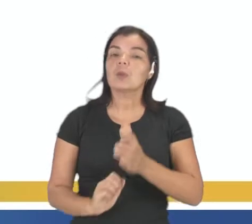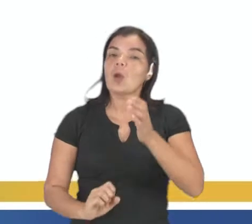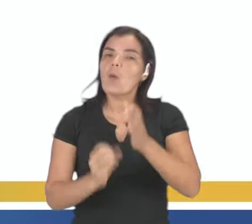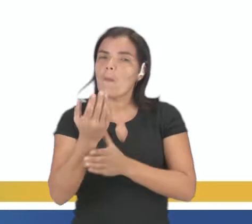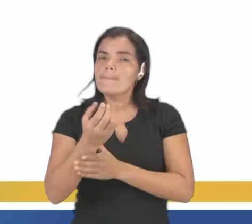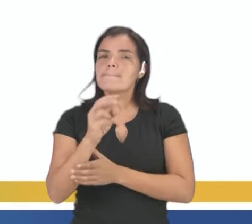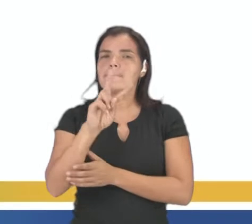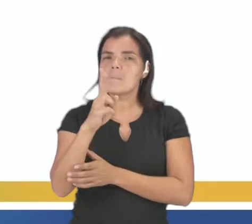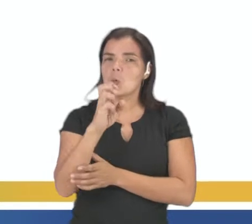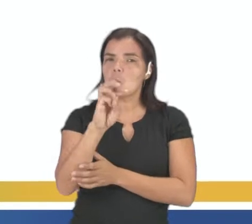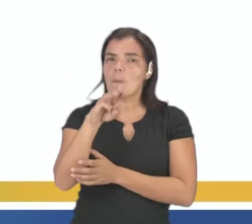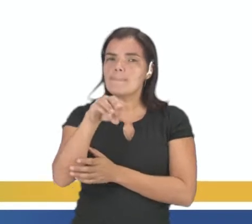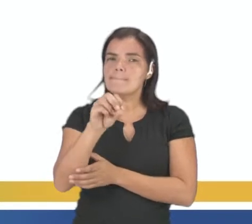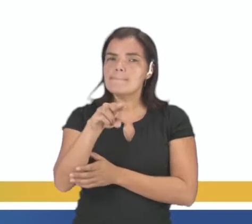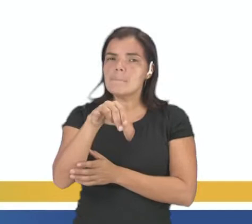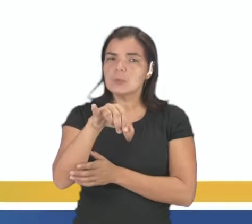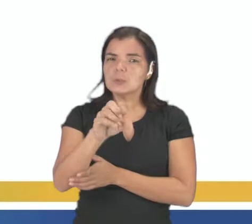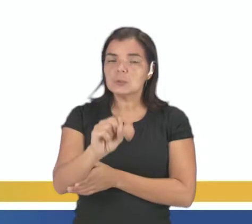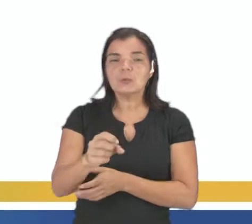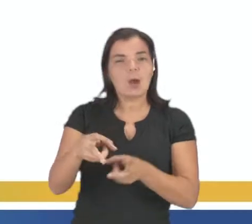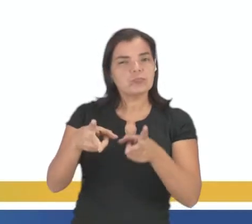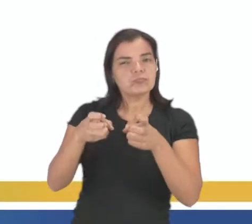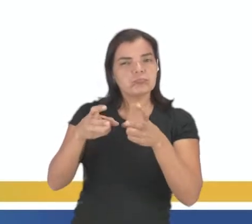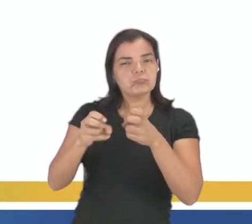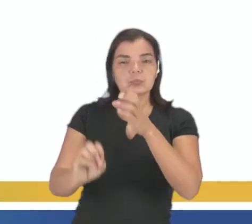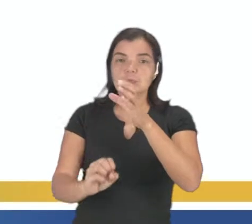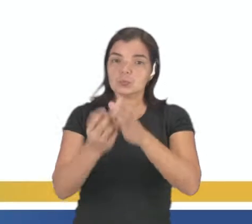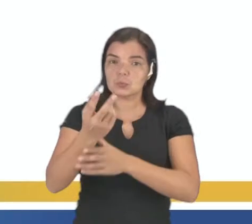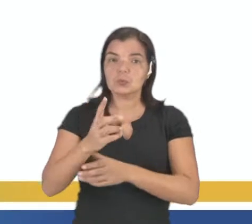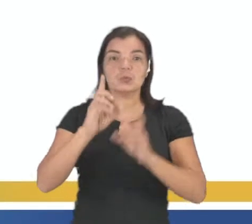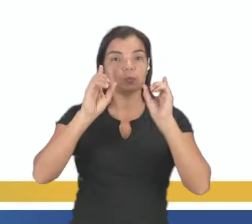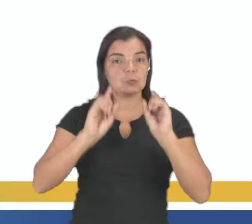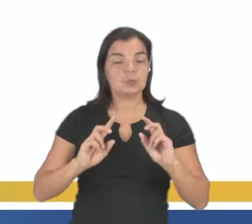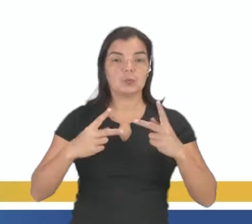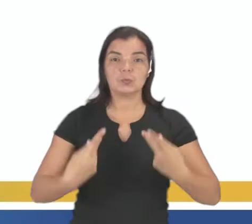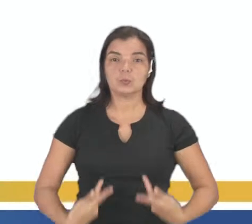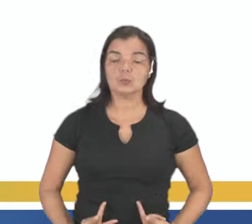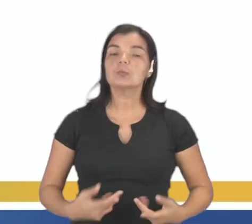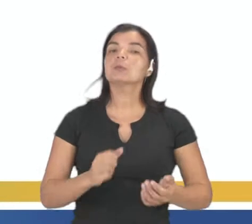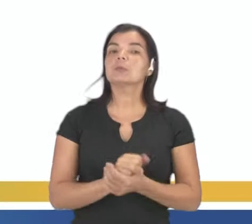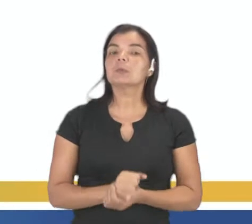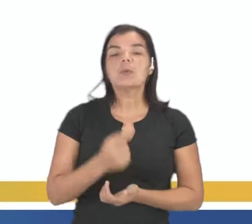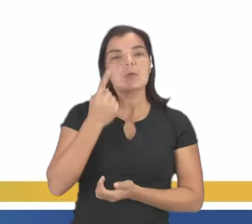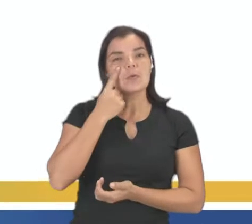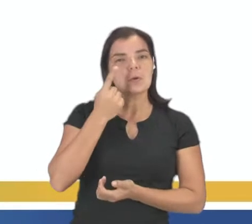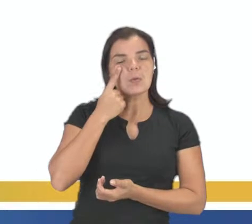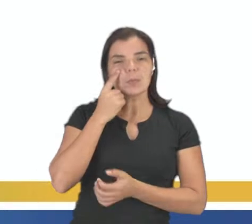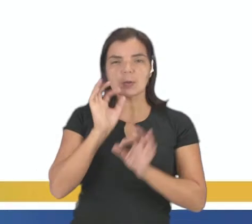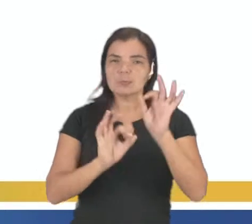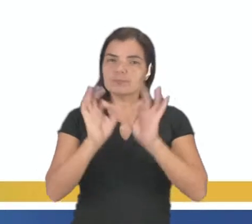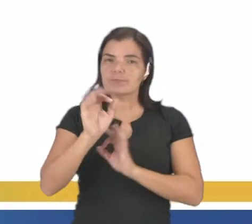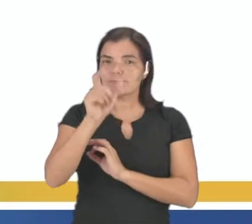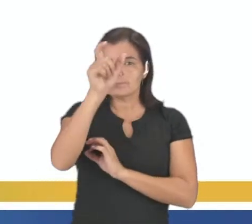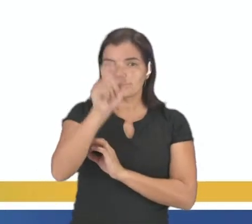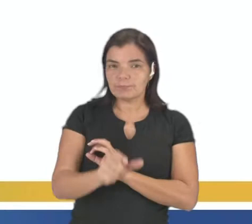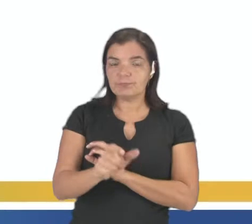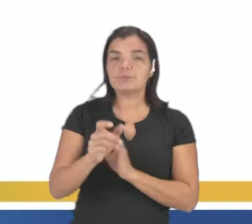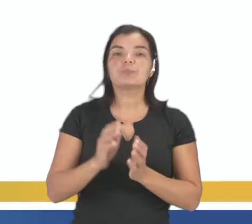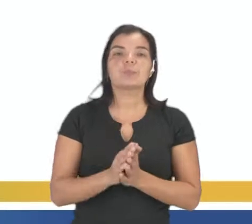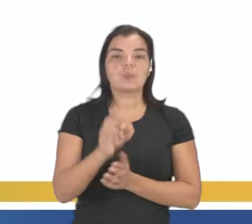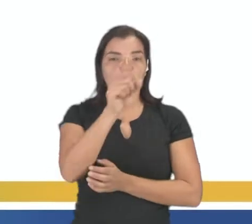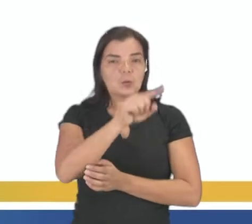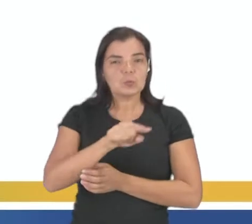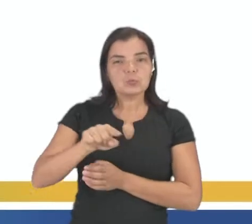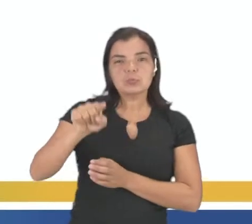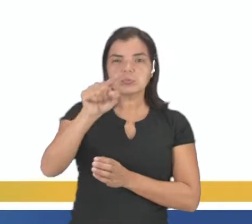humanismo. A gente vai explorar essas bases teóricas que dão origem aos direitos humanos hoje. Então, essa consagração da forma humana, né? Há um centro